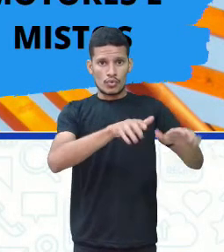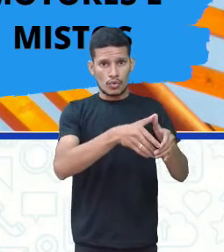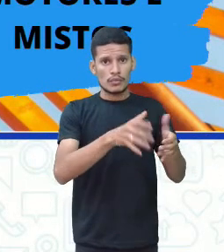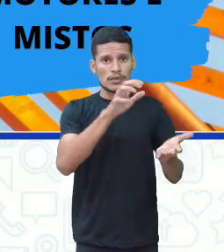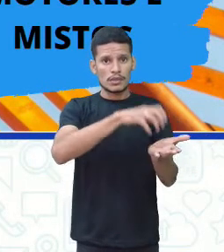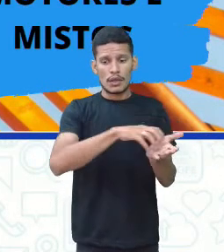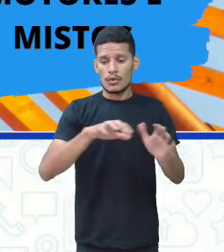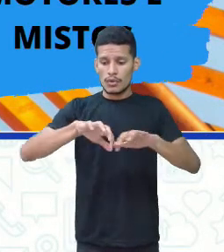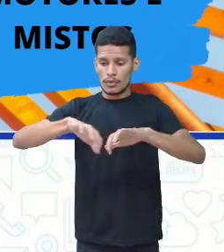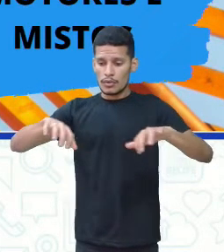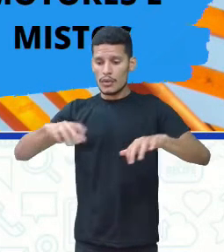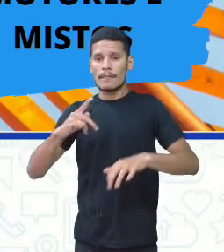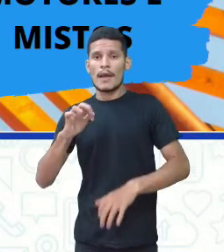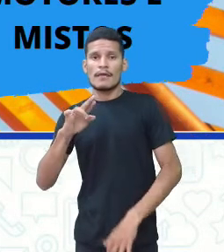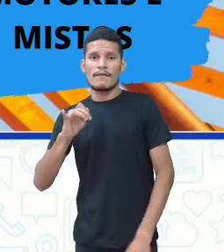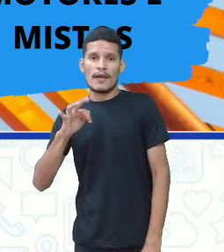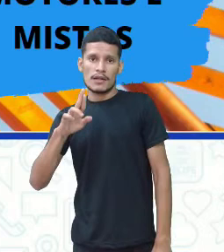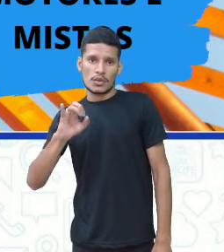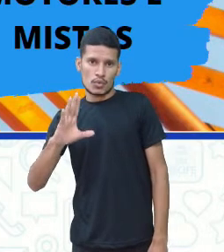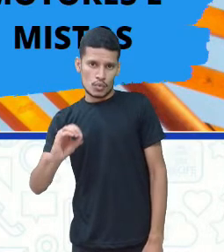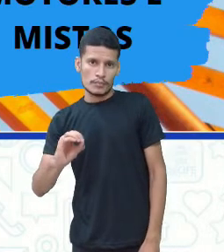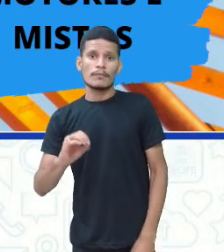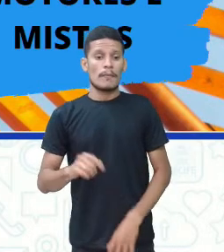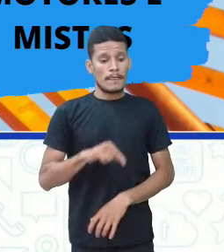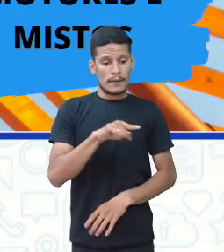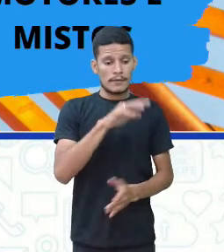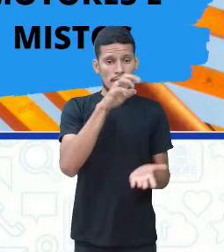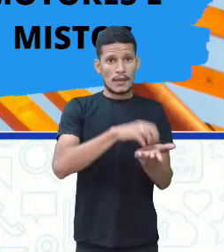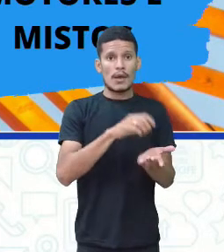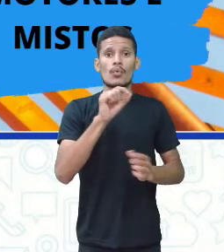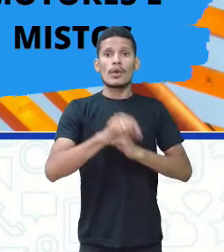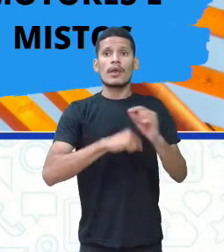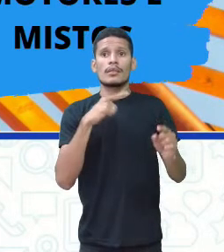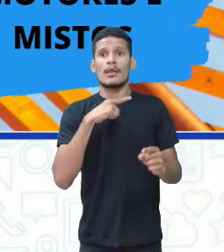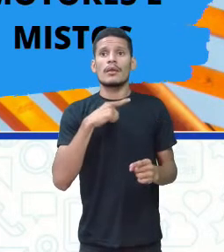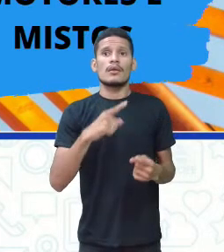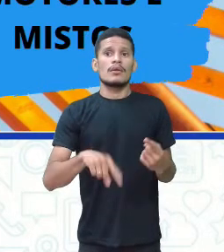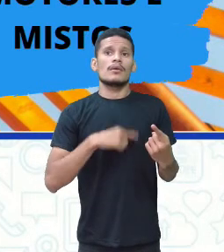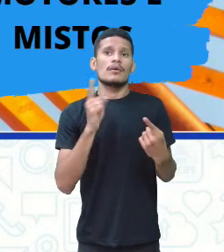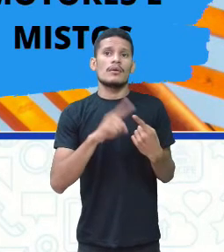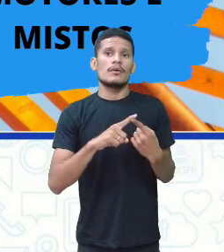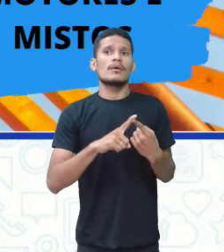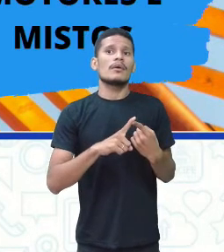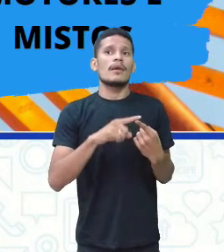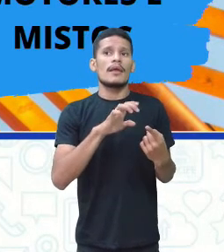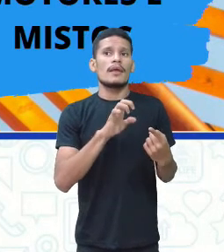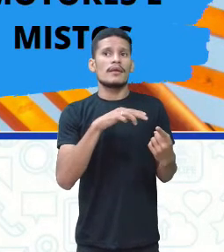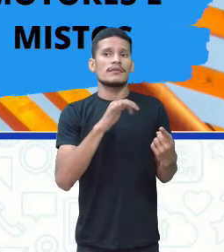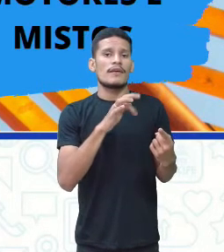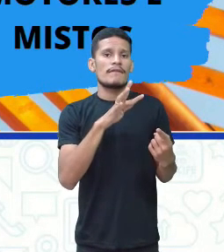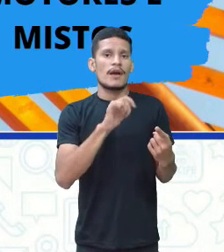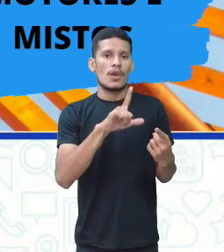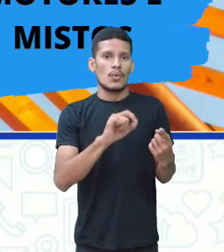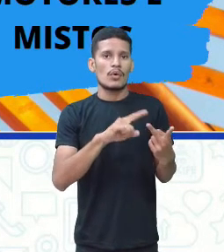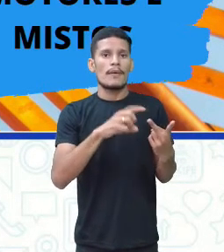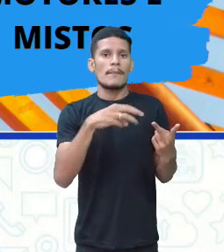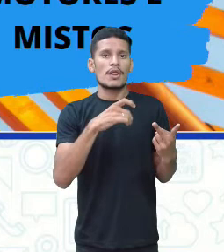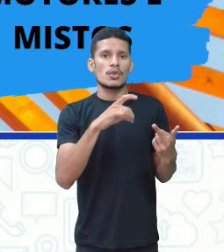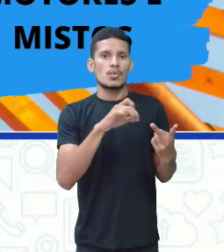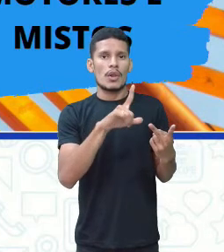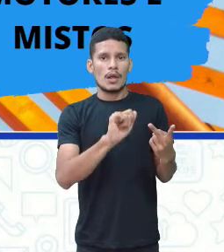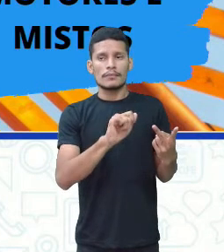nervoso central e o sistema nervoso periférico. No sistema nervoso central, nós temos aí, ó, o encéfalo, né, e a